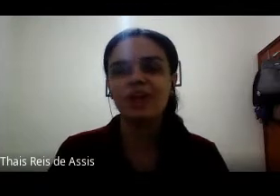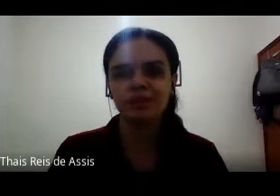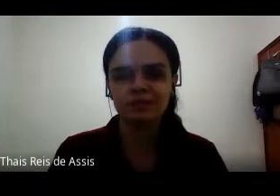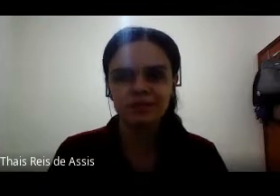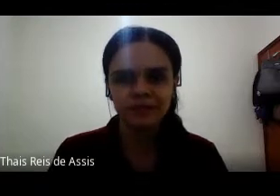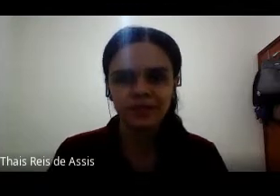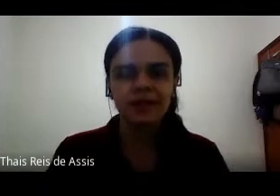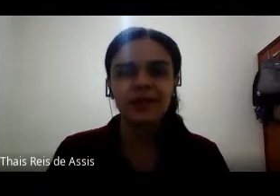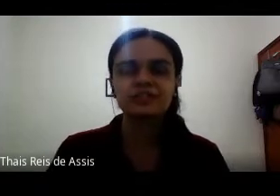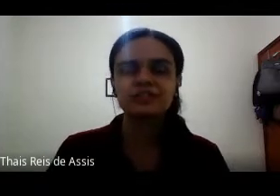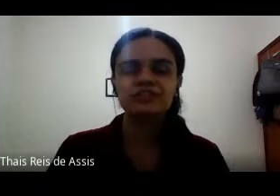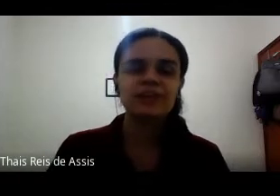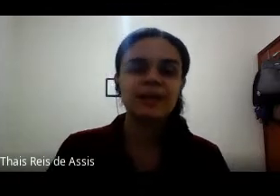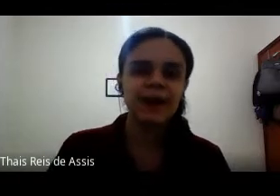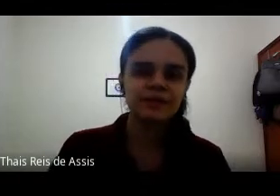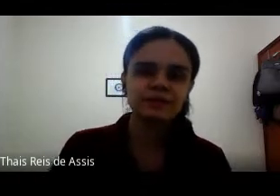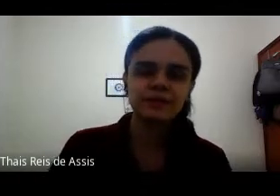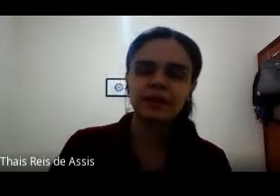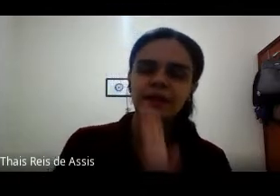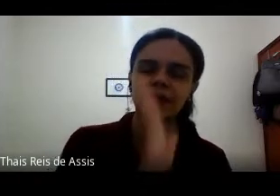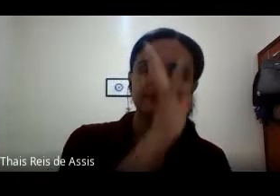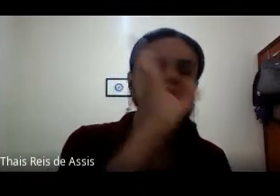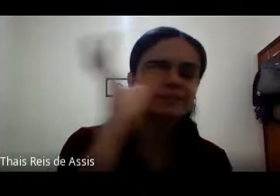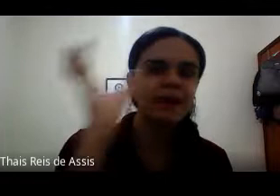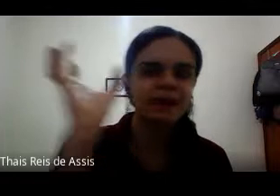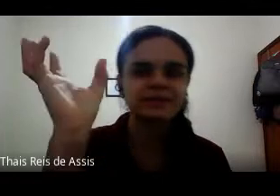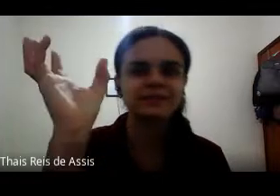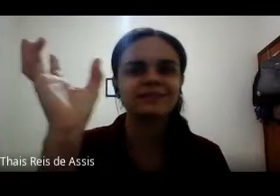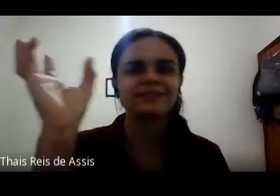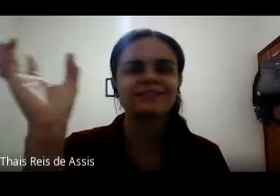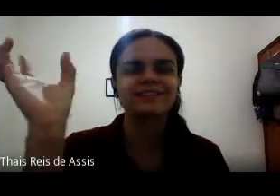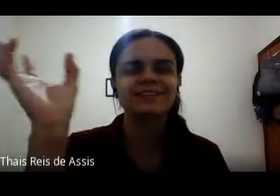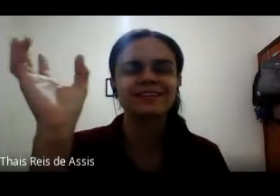lá, Tiradentes. A gente ia na Barça, aquela que vocês conhecem, Barça?